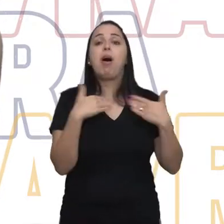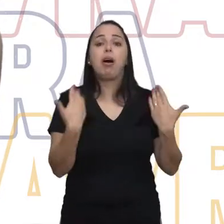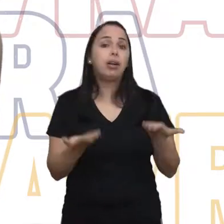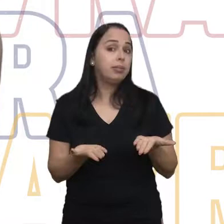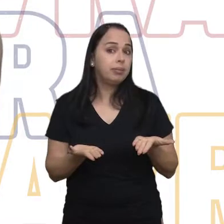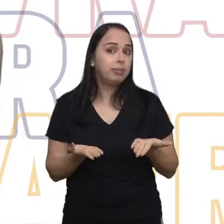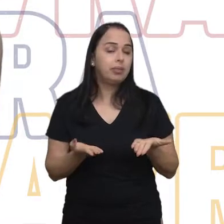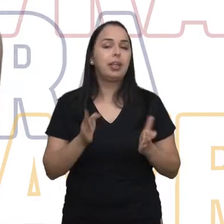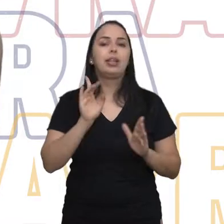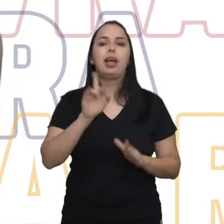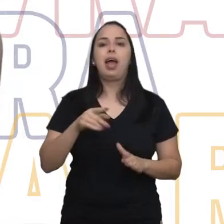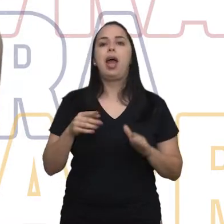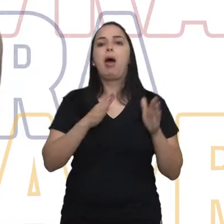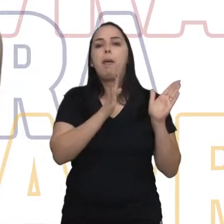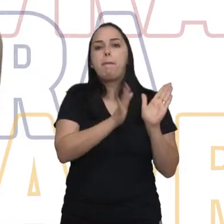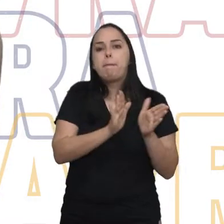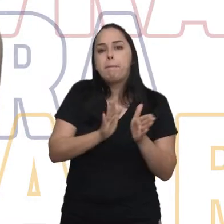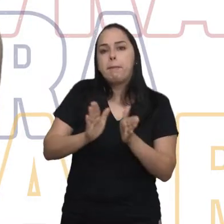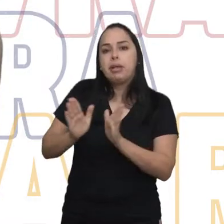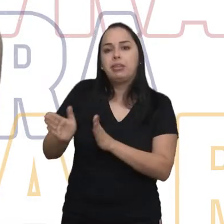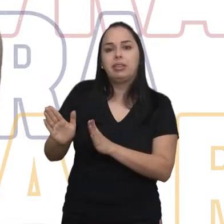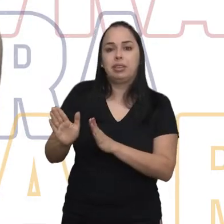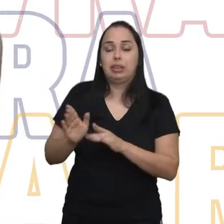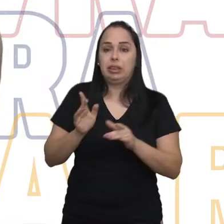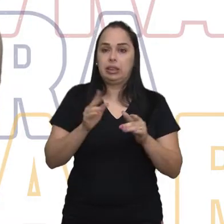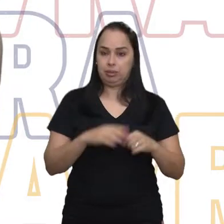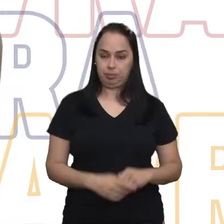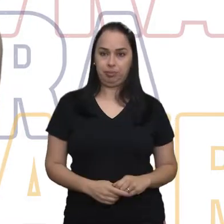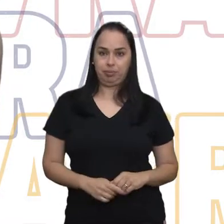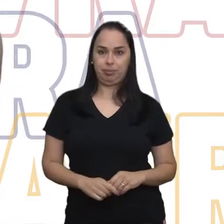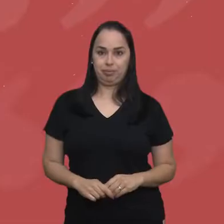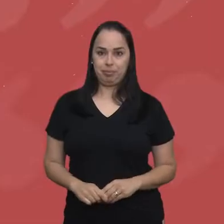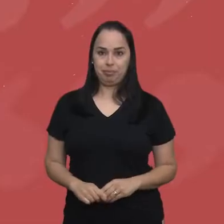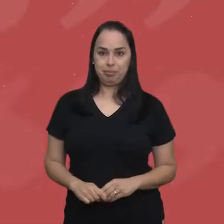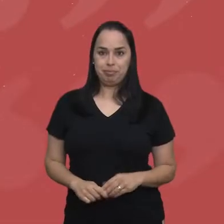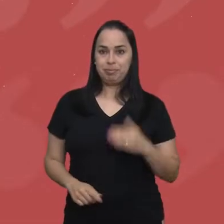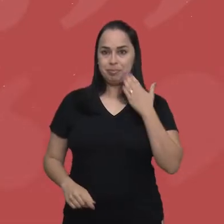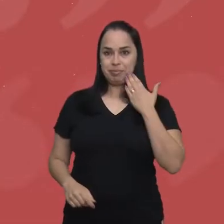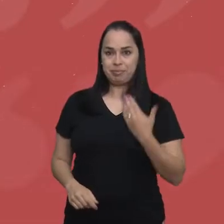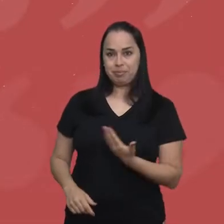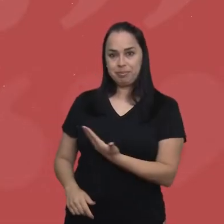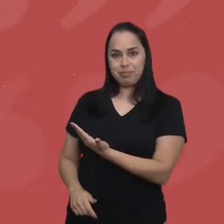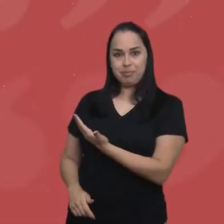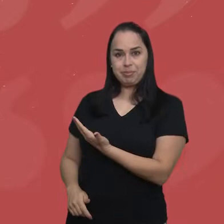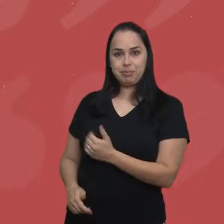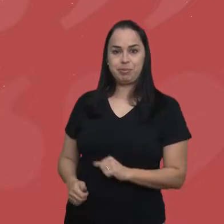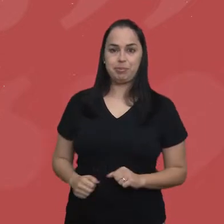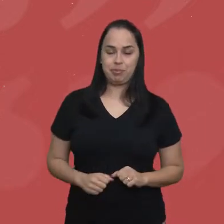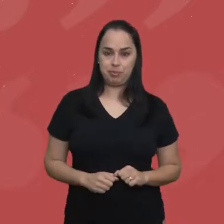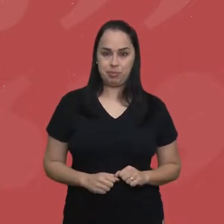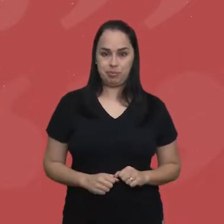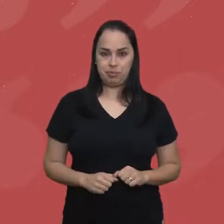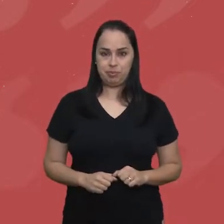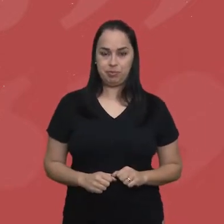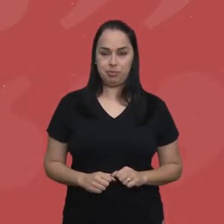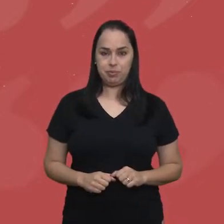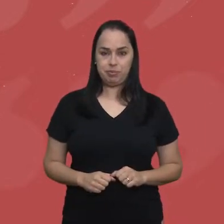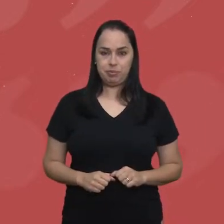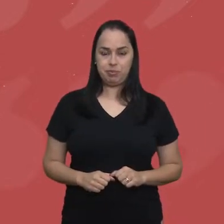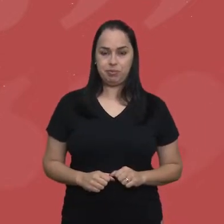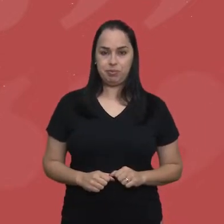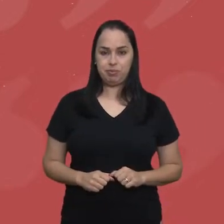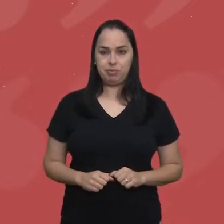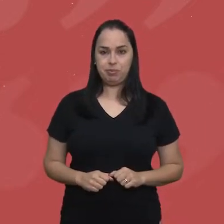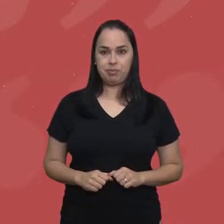veio. Então, realmente é um processo bem elaborado. Do que é composto o acervo do Museu de